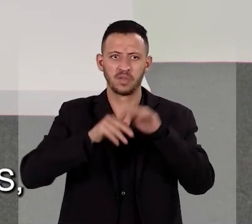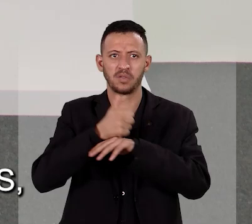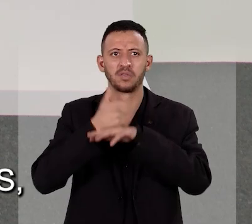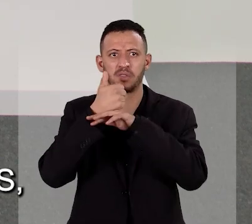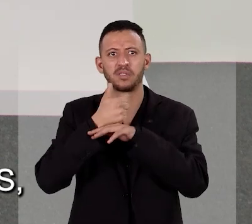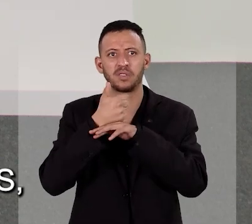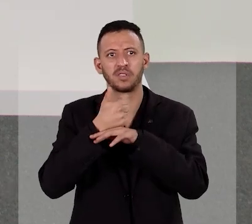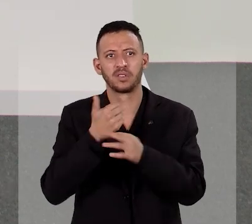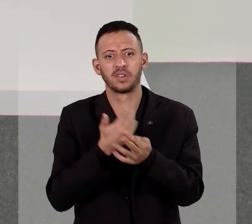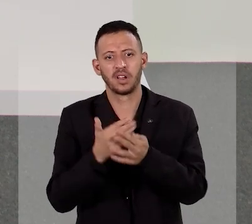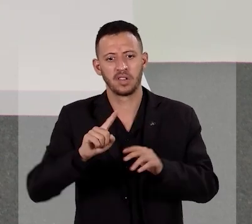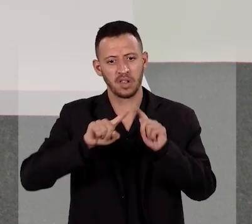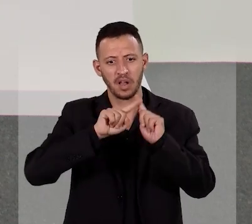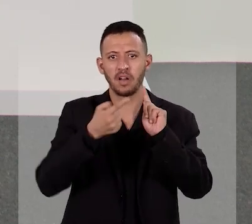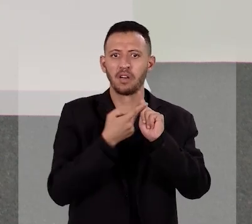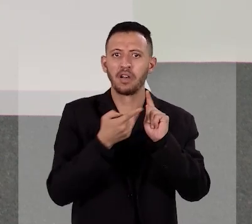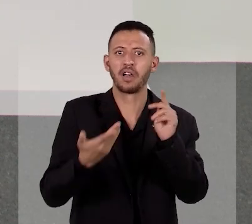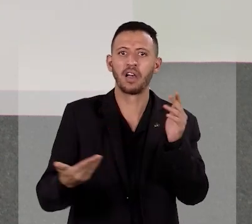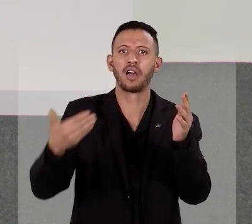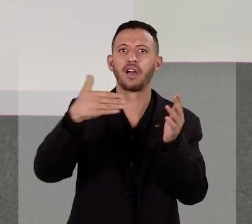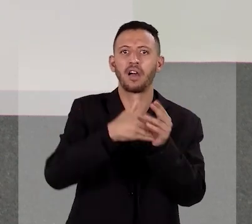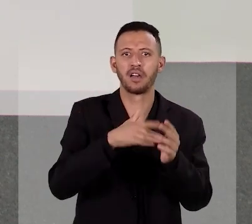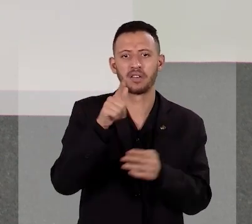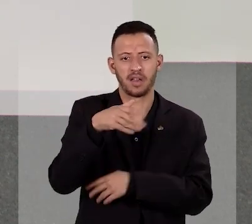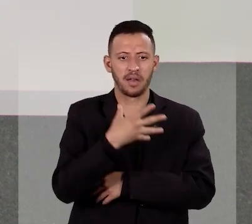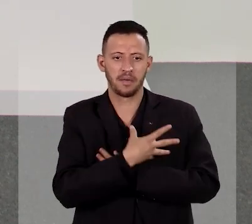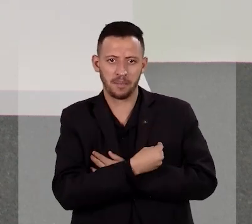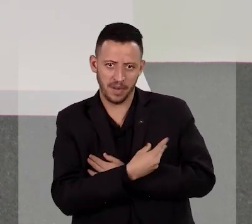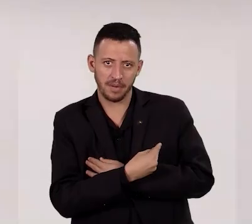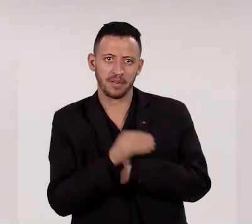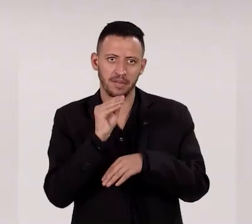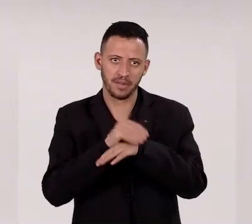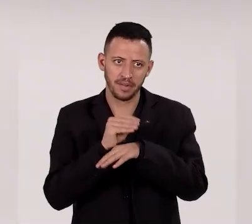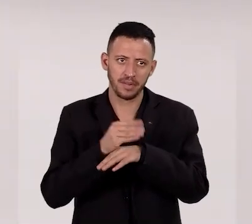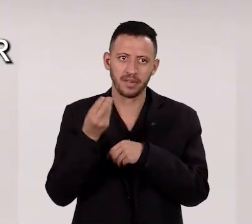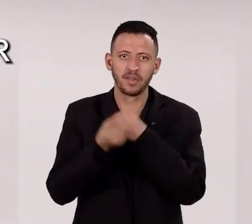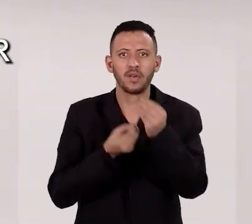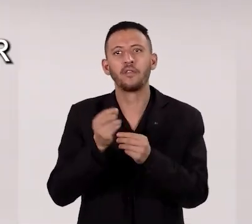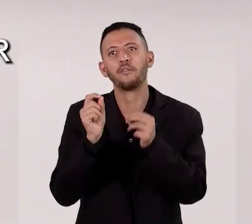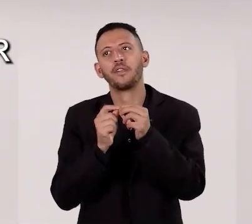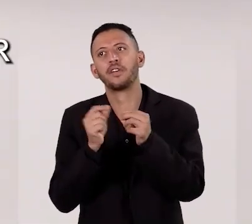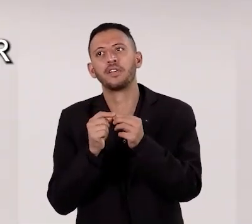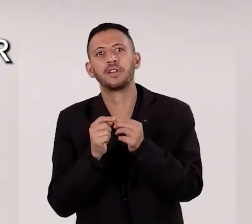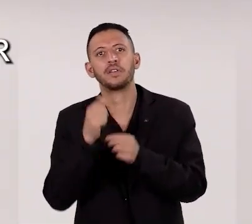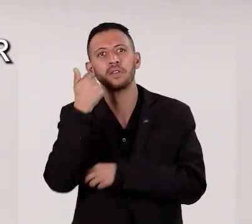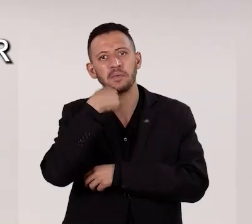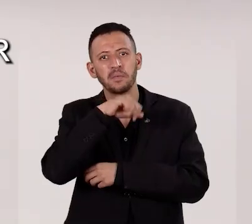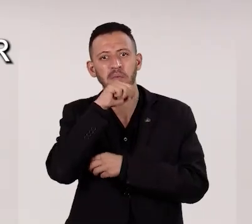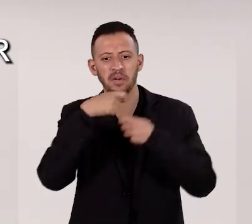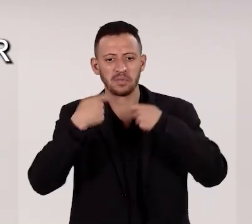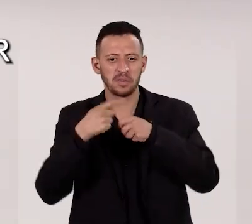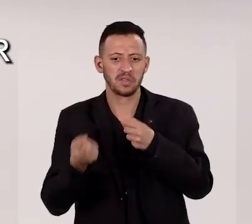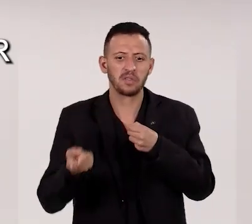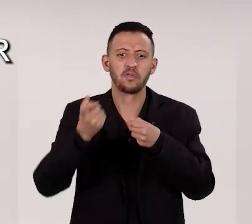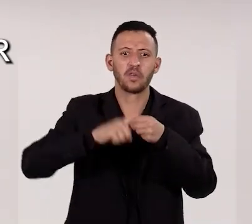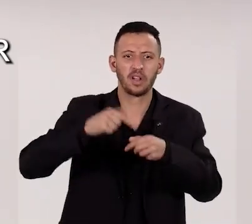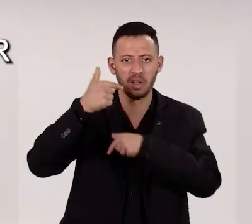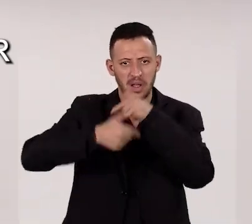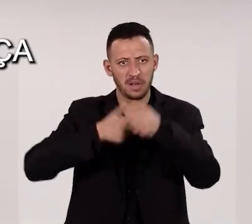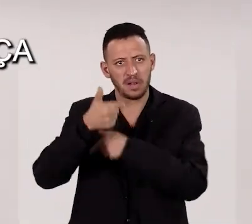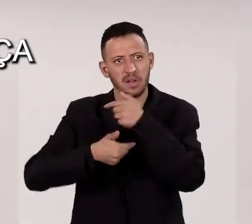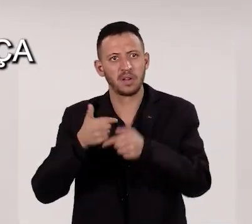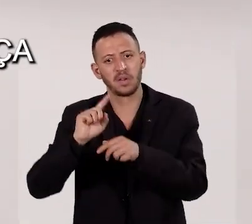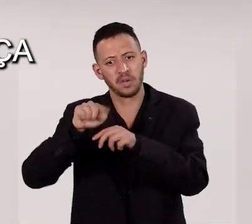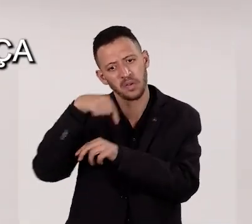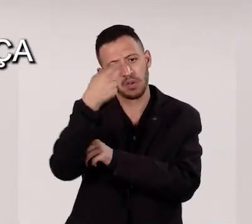direitos trabalhistas, que vão desde a gestação até a amamentação. O que fazer, por exemplo, quando uma mãe precisa